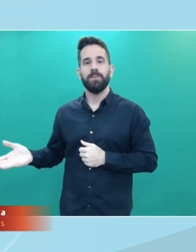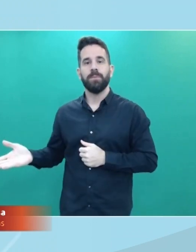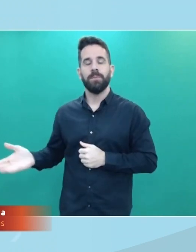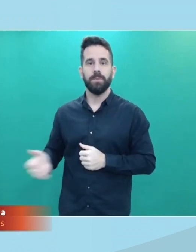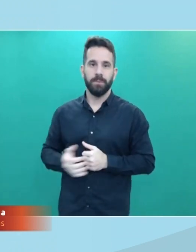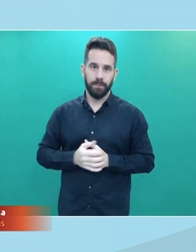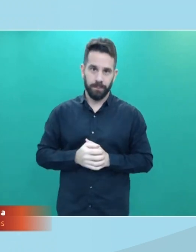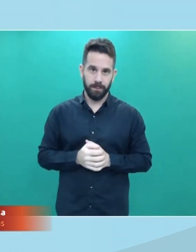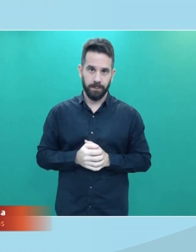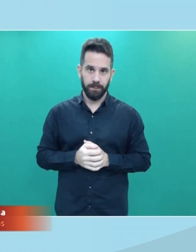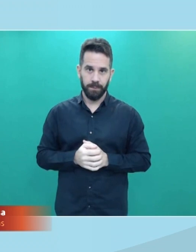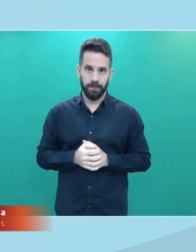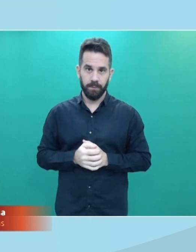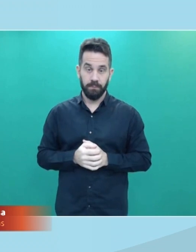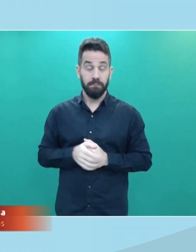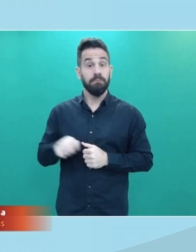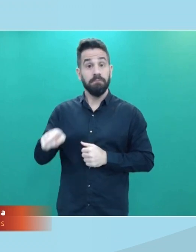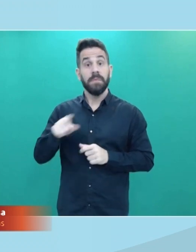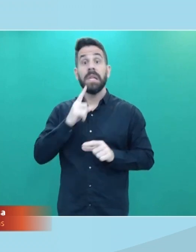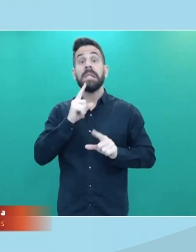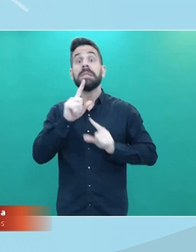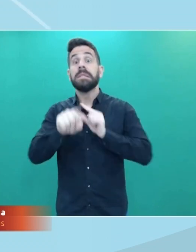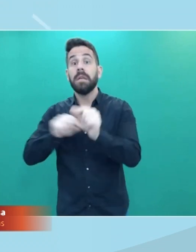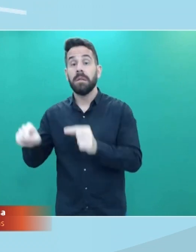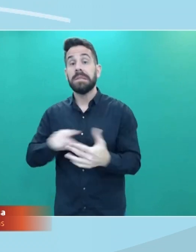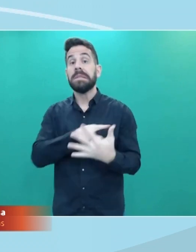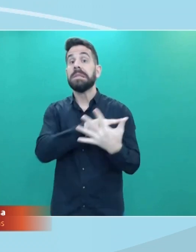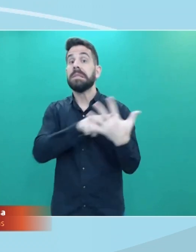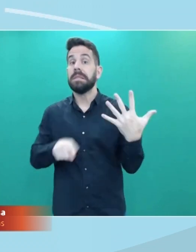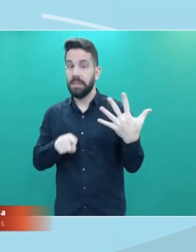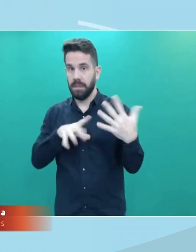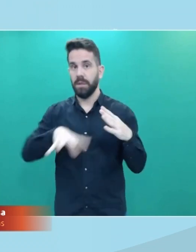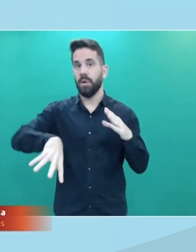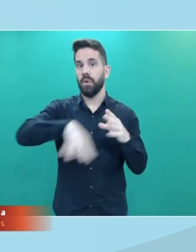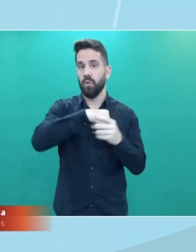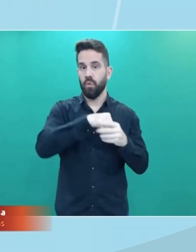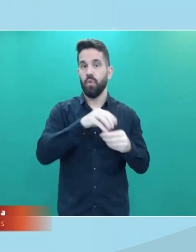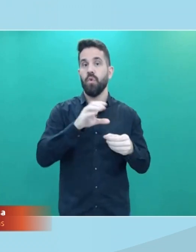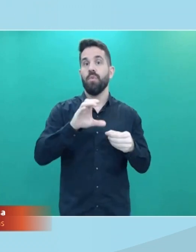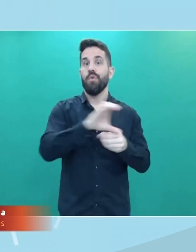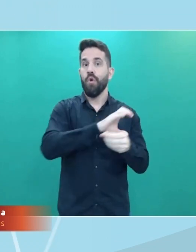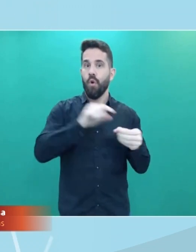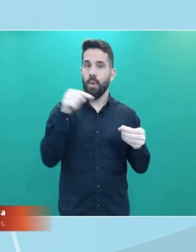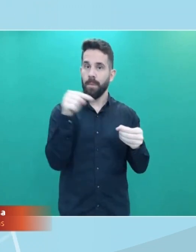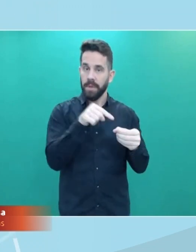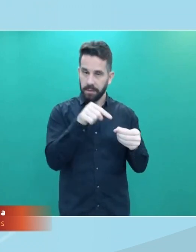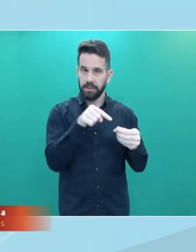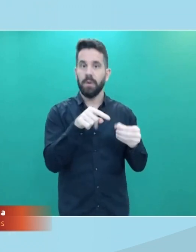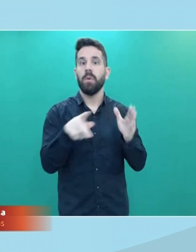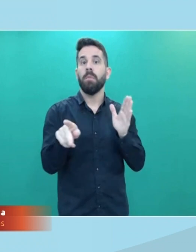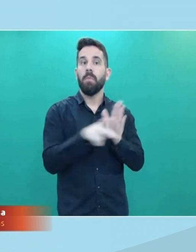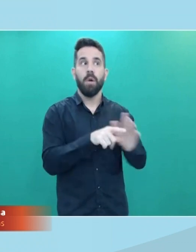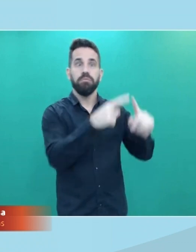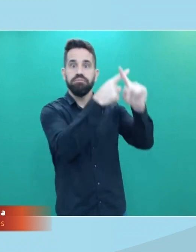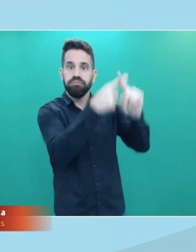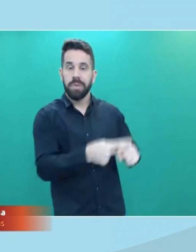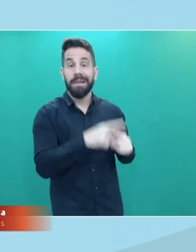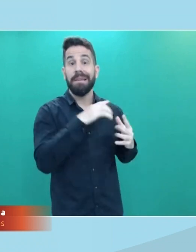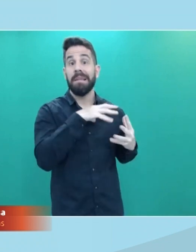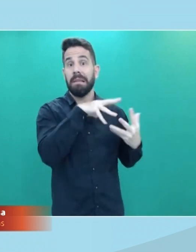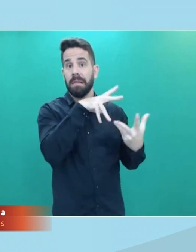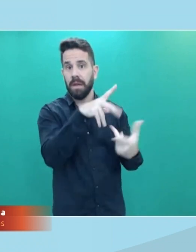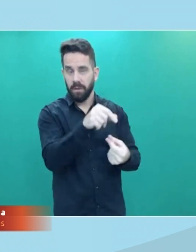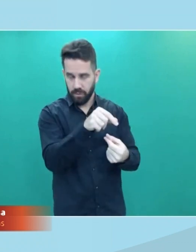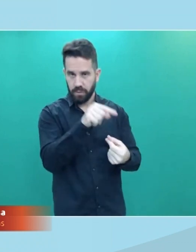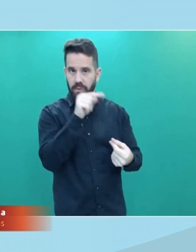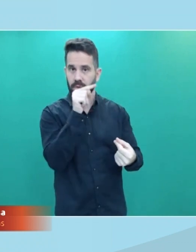fica.go.gov.br. Serão selecionados 5 membros para a comissão de seleção da Mostra Competitiva Internacional